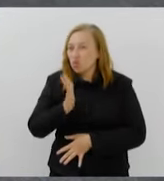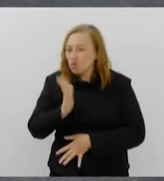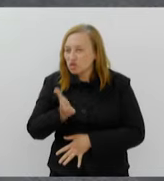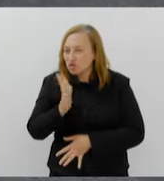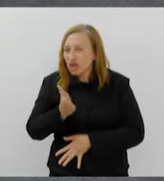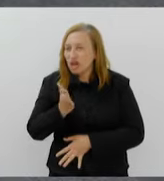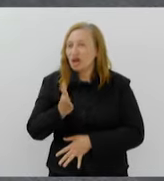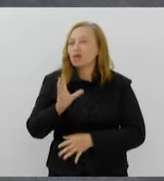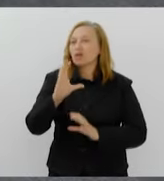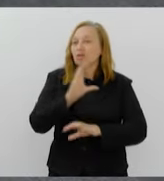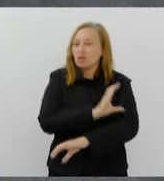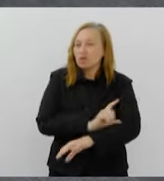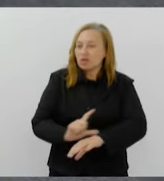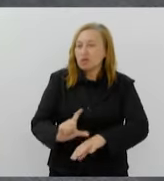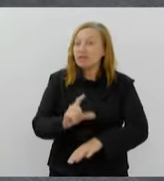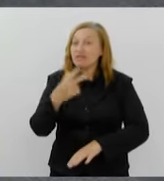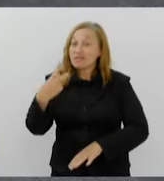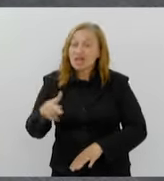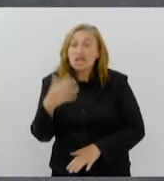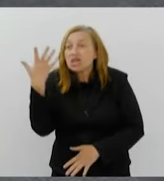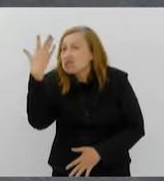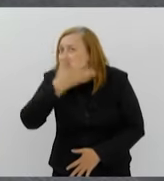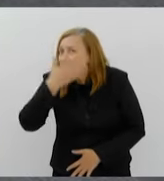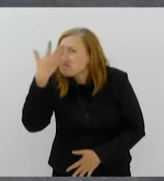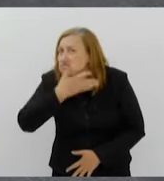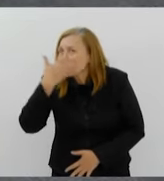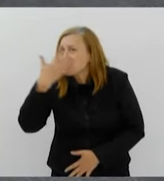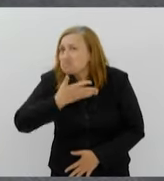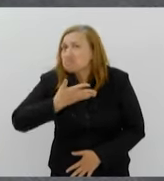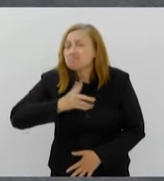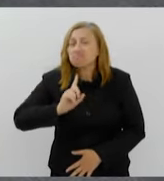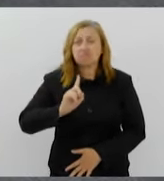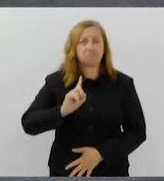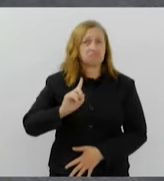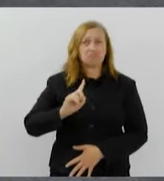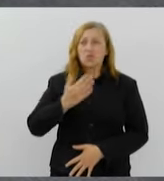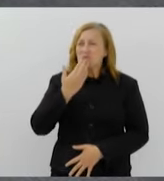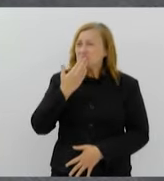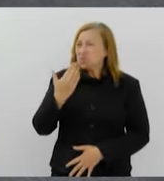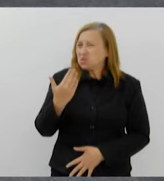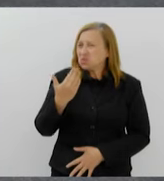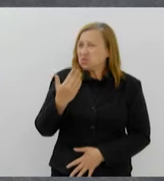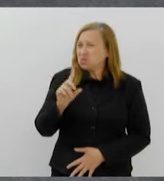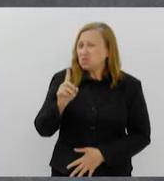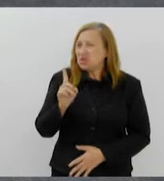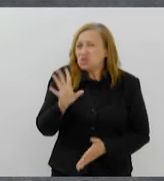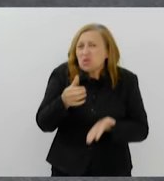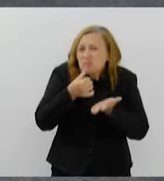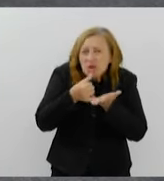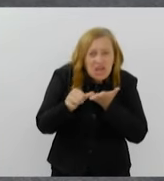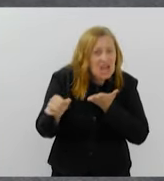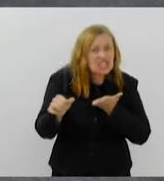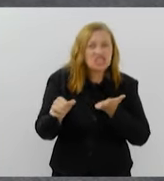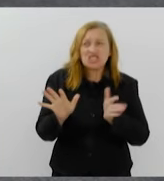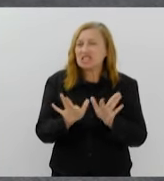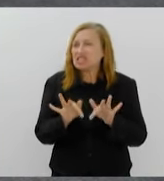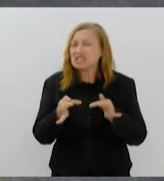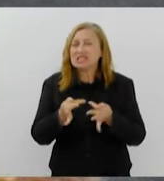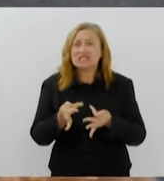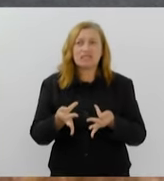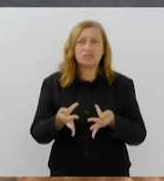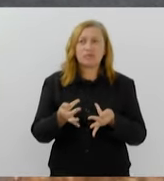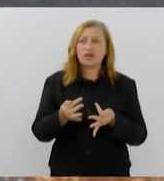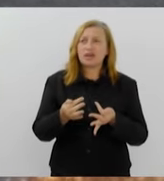dele e que a gente não viu nenhum tipo não é só uma cartinha não nenhum tipo